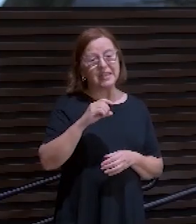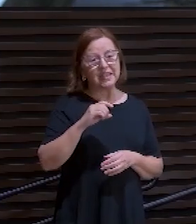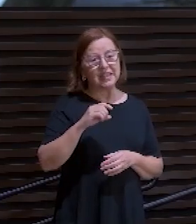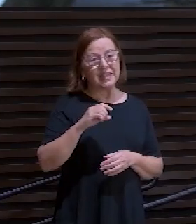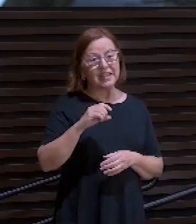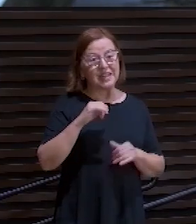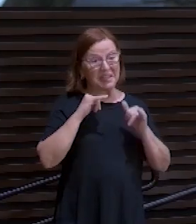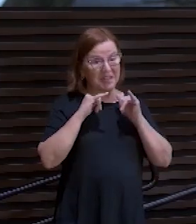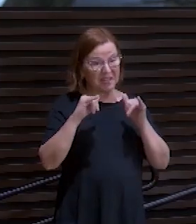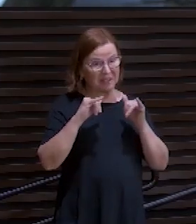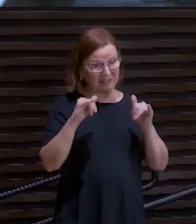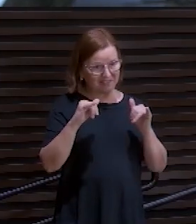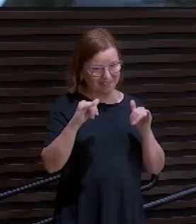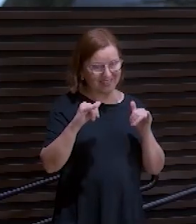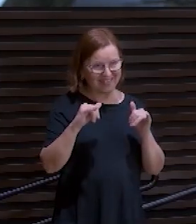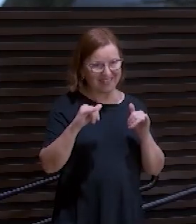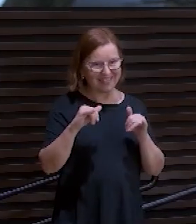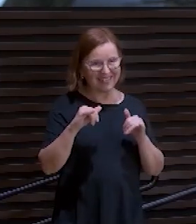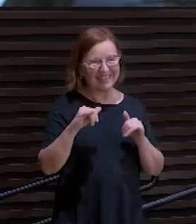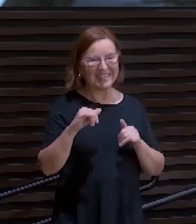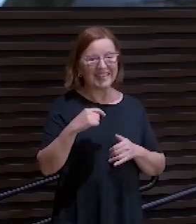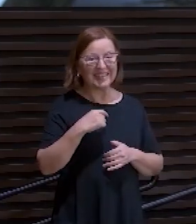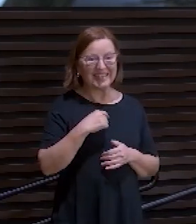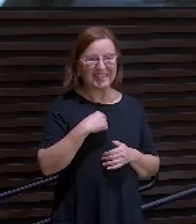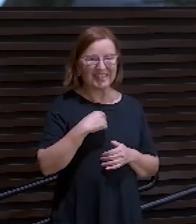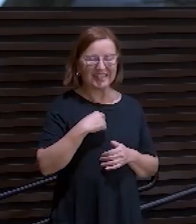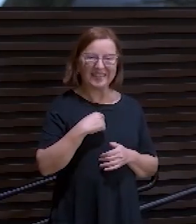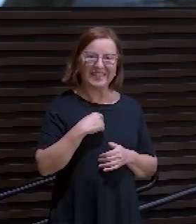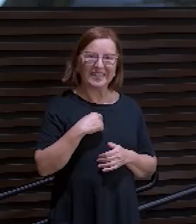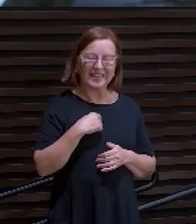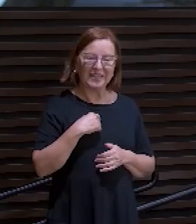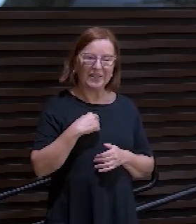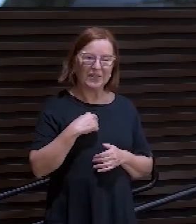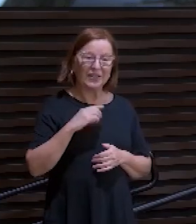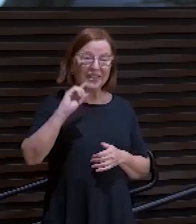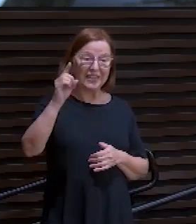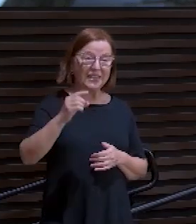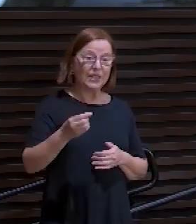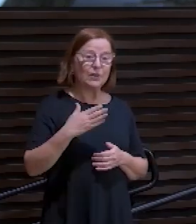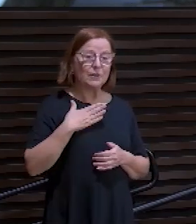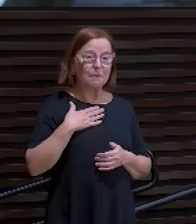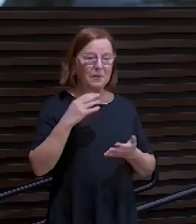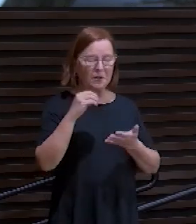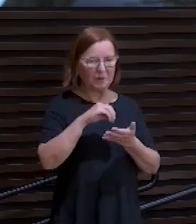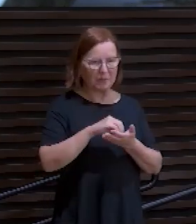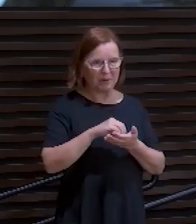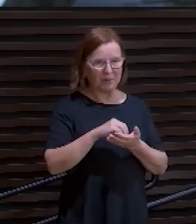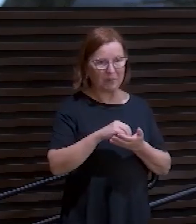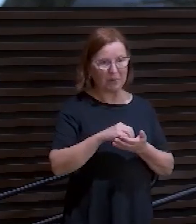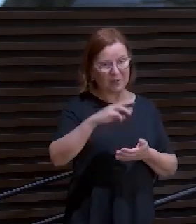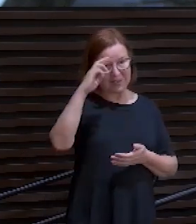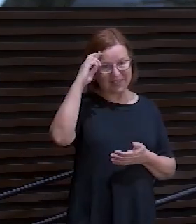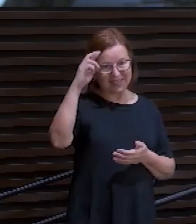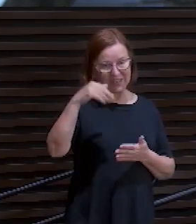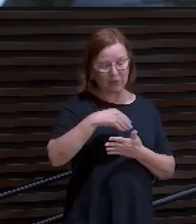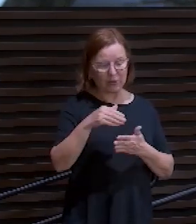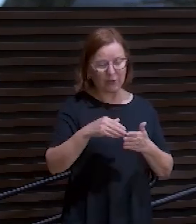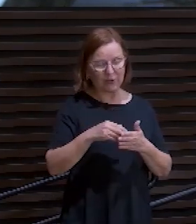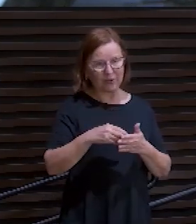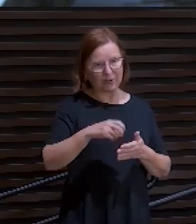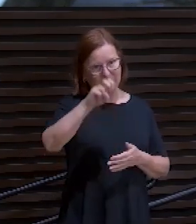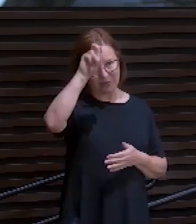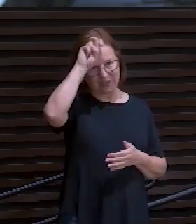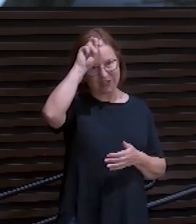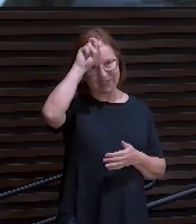Deus me pôs por senhor em toda a terra do Egito. Desce a mim, não te demores, habitarás na terra